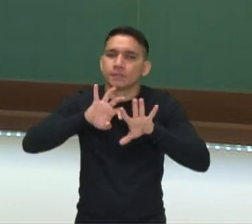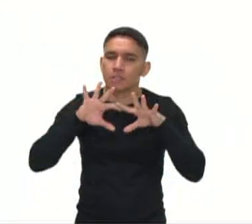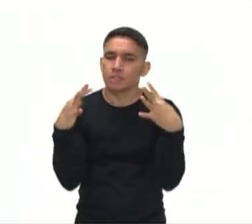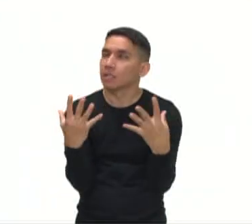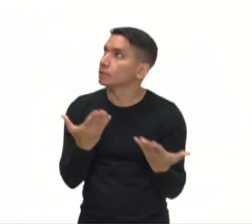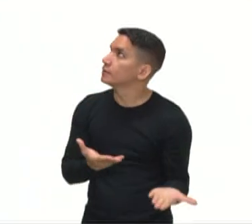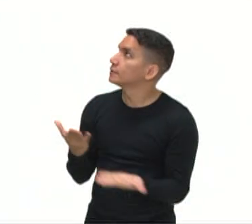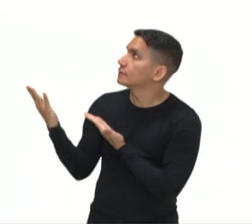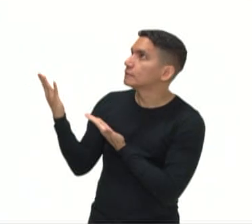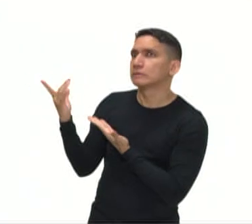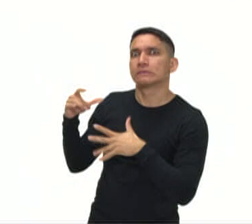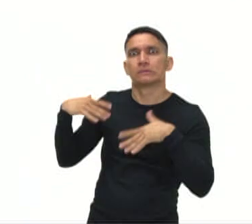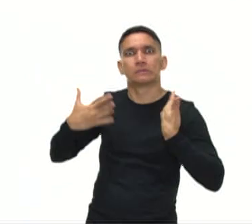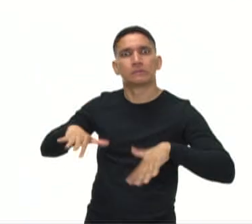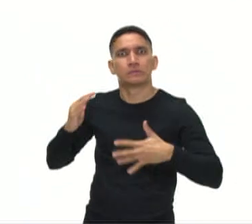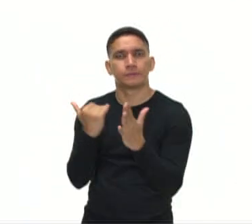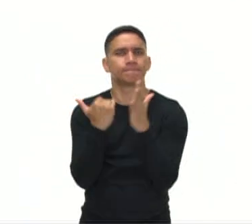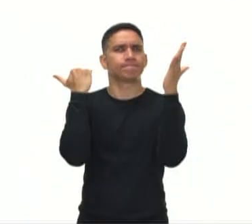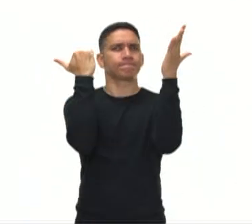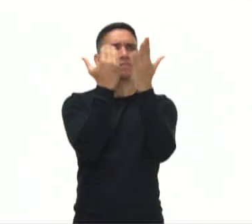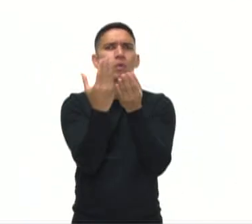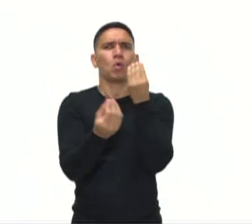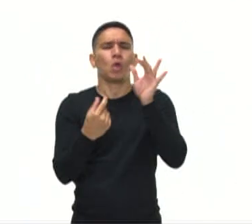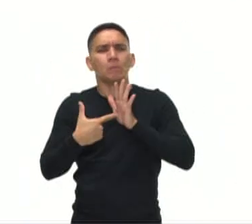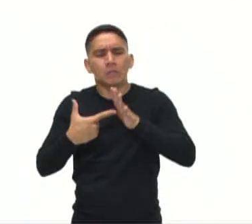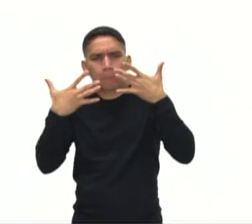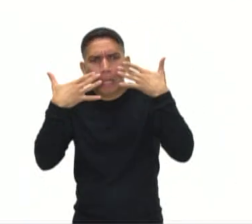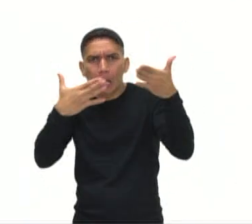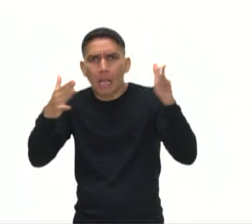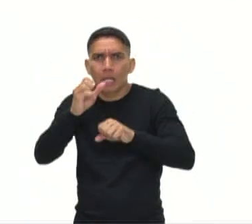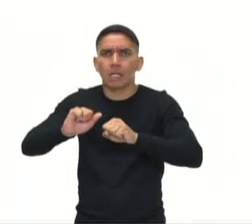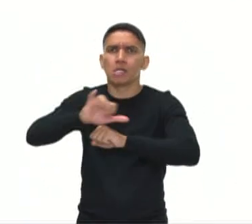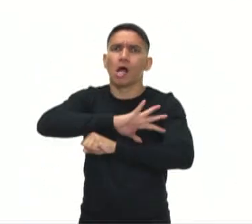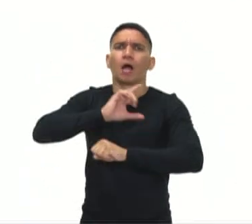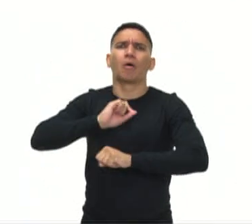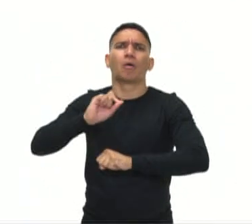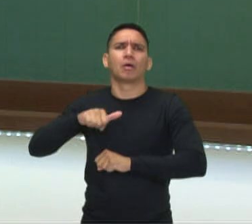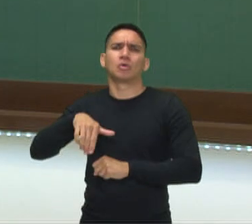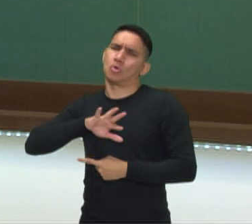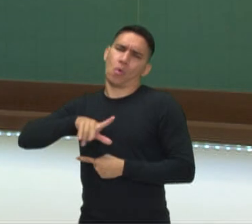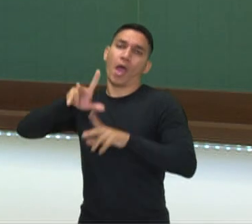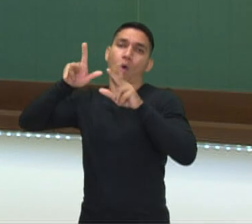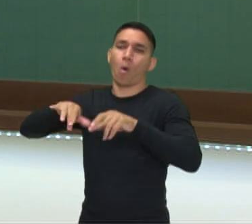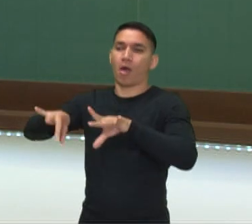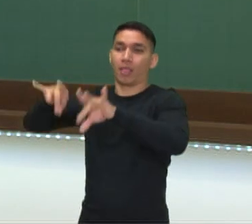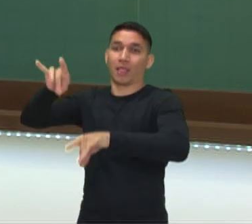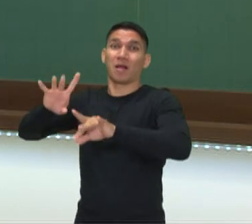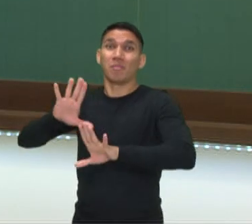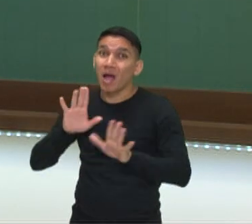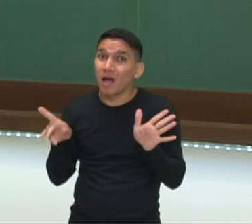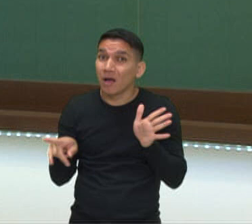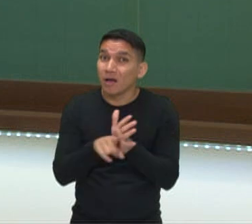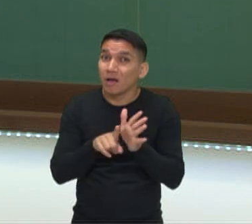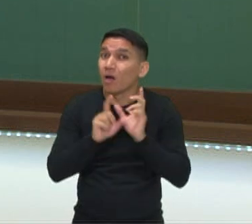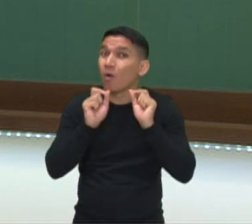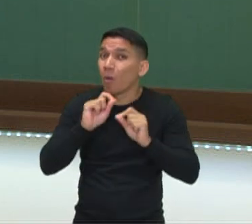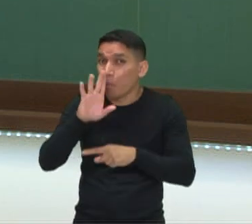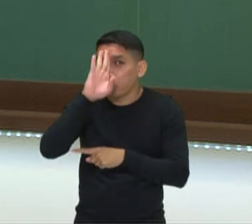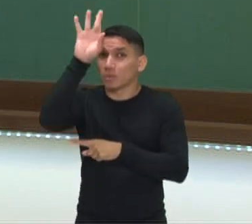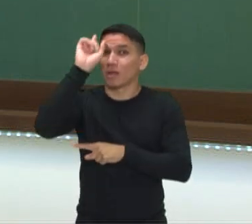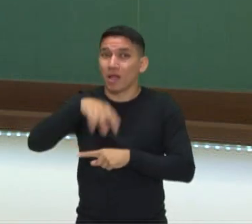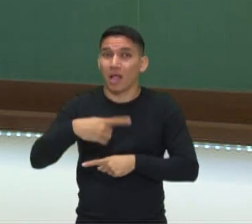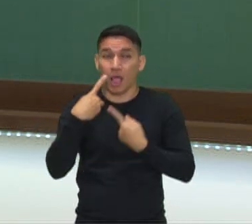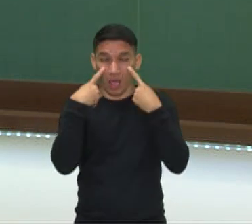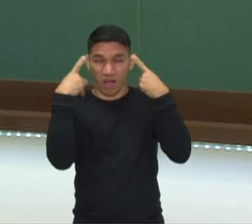da dramaticidade dos espetáculos romanos. Espetáculos romanos que não eram do teatro, mas era exatamente a questão da violência. Nós temos aquela questão